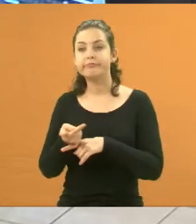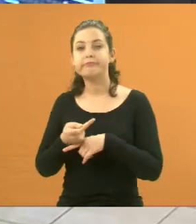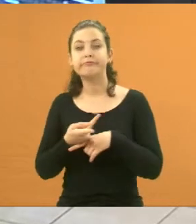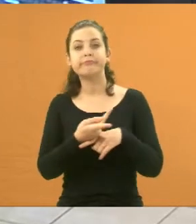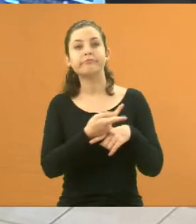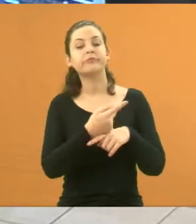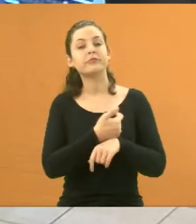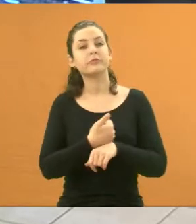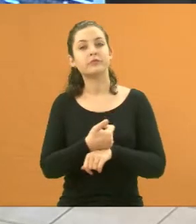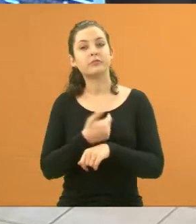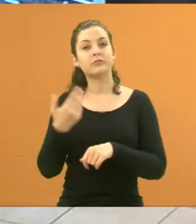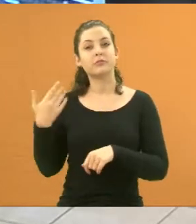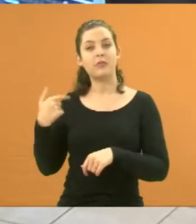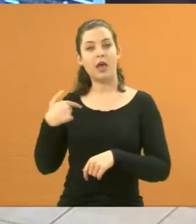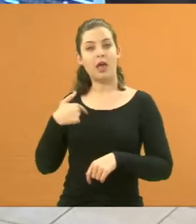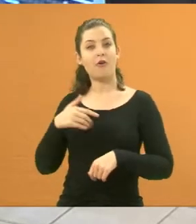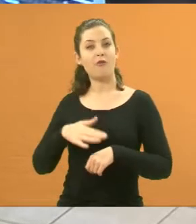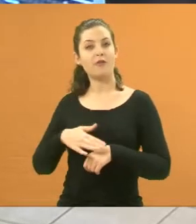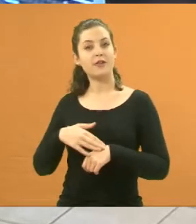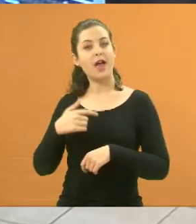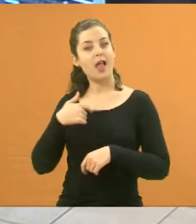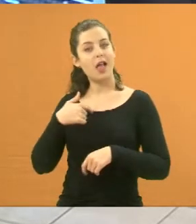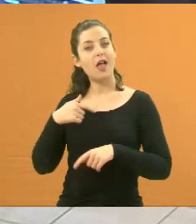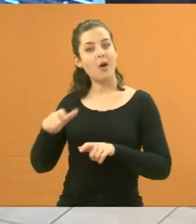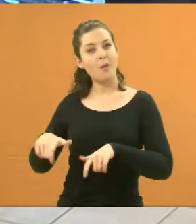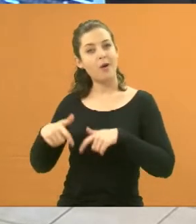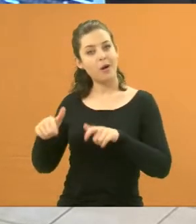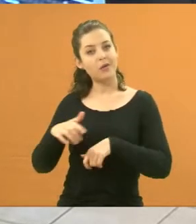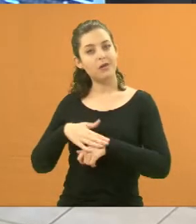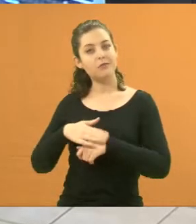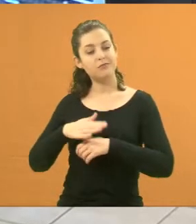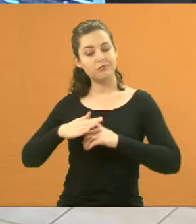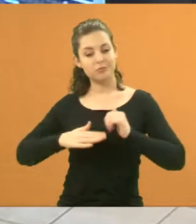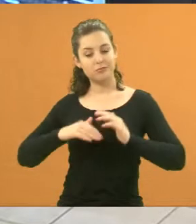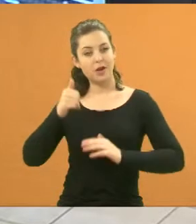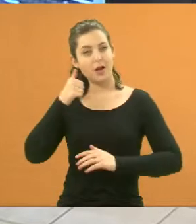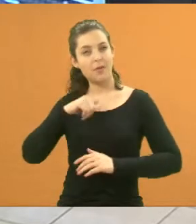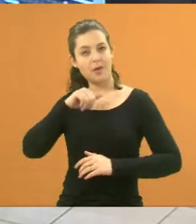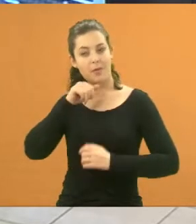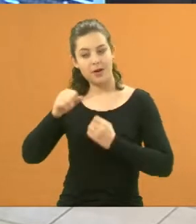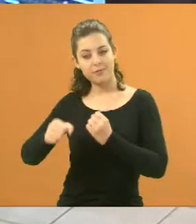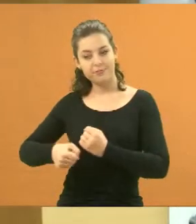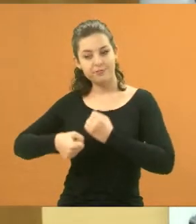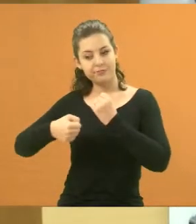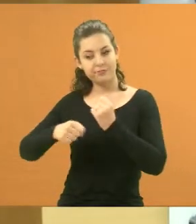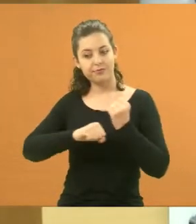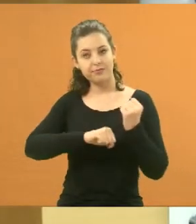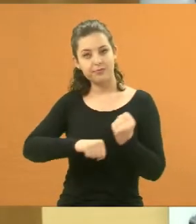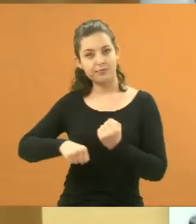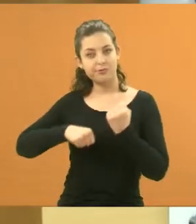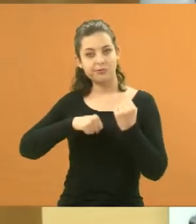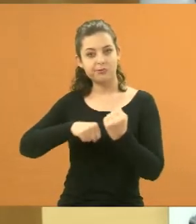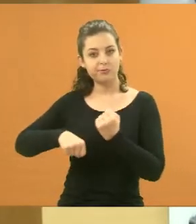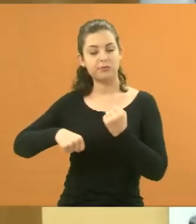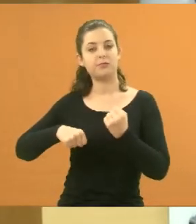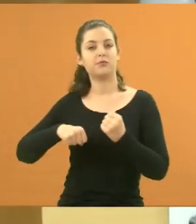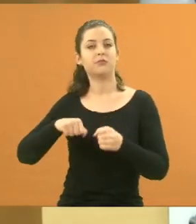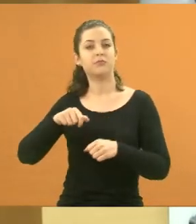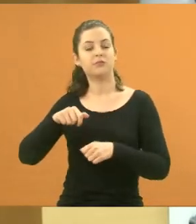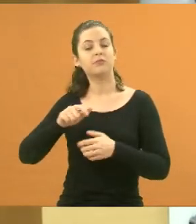para limpar, porque antes eu fazia que eu gostava de carpinar. Aprendi com a minha mãe a pegar na enxada e é um serviço que eu